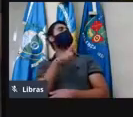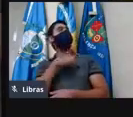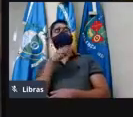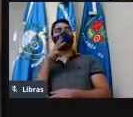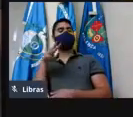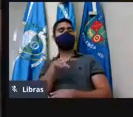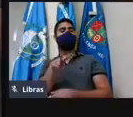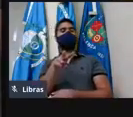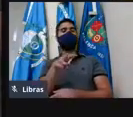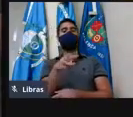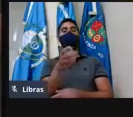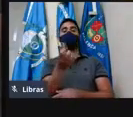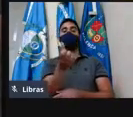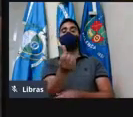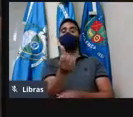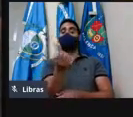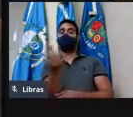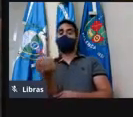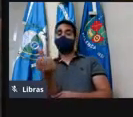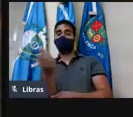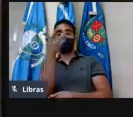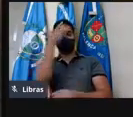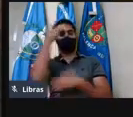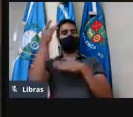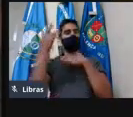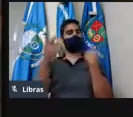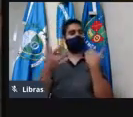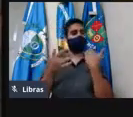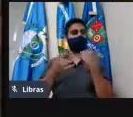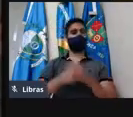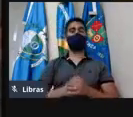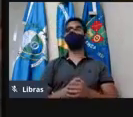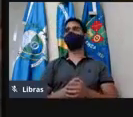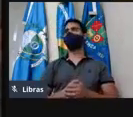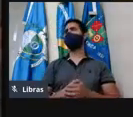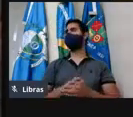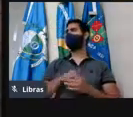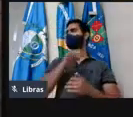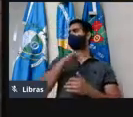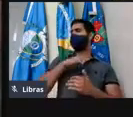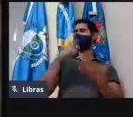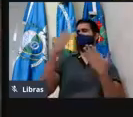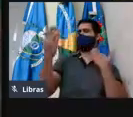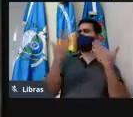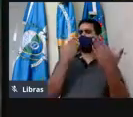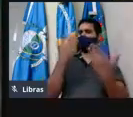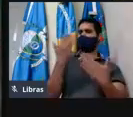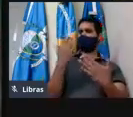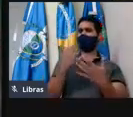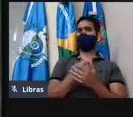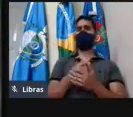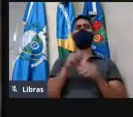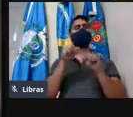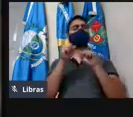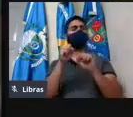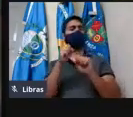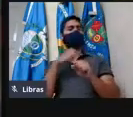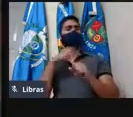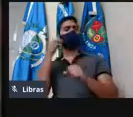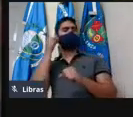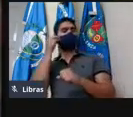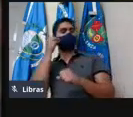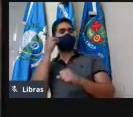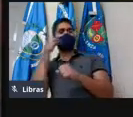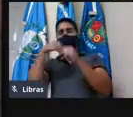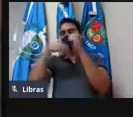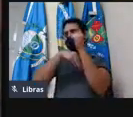Rios, Paulo? 66 óbitos. Então, quando a gente faz um comparativo, que você pode tentar macular